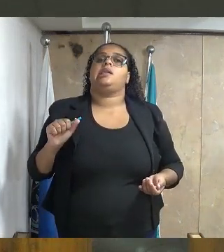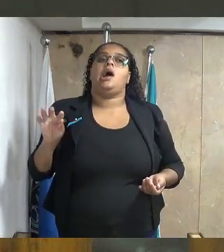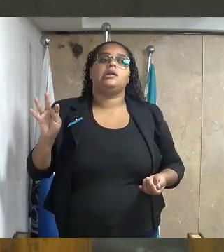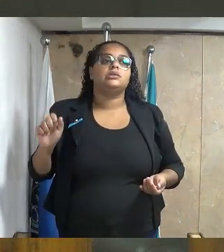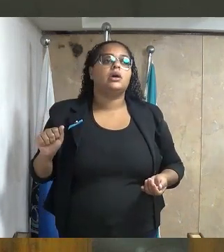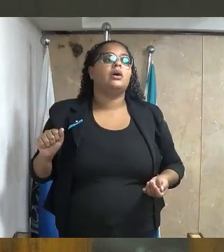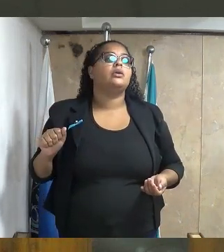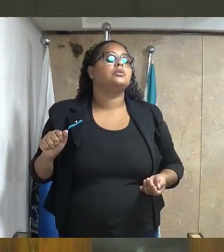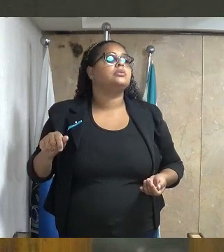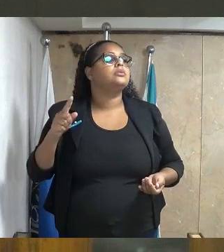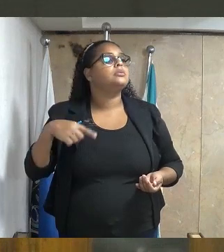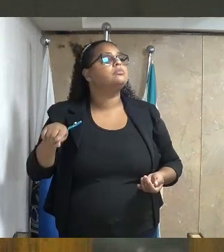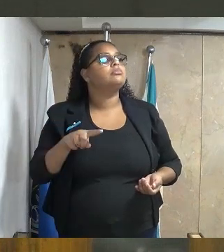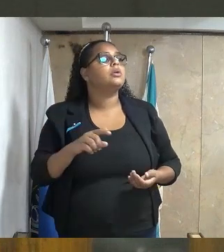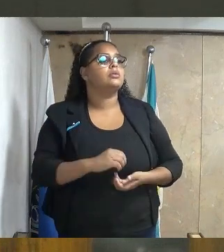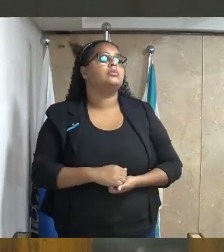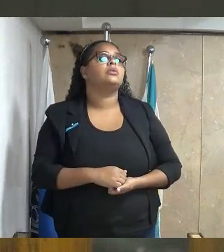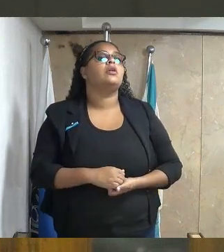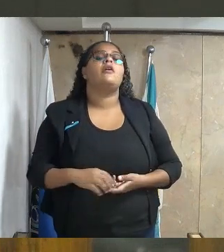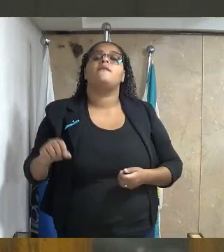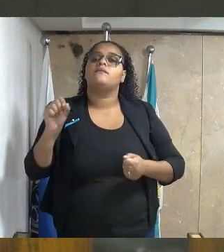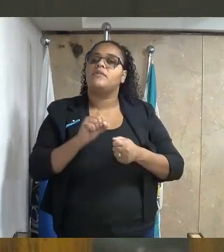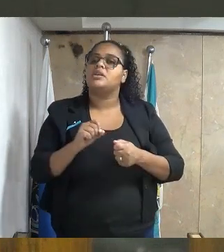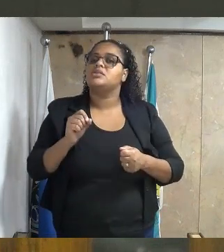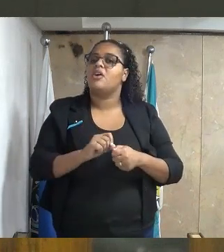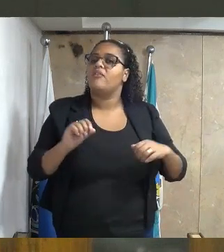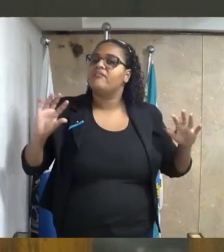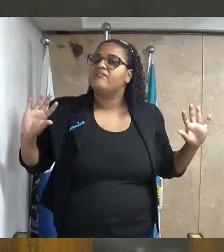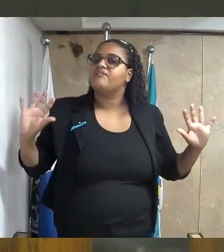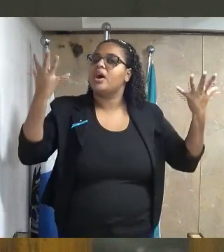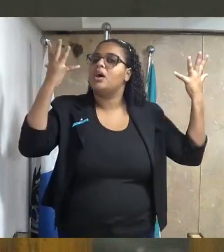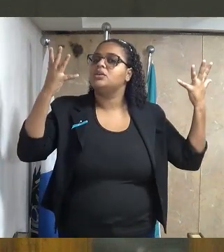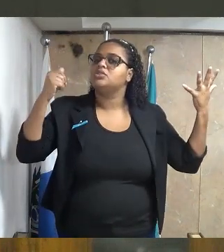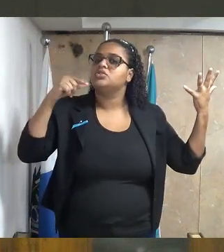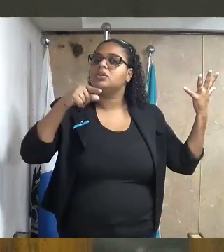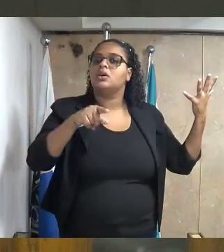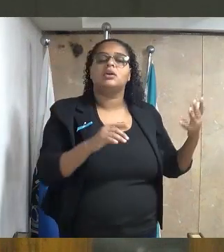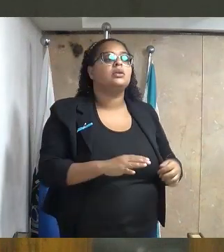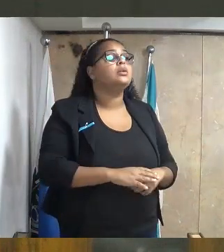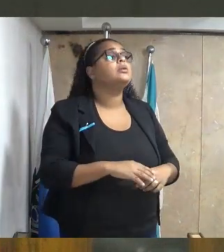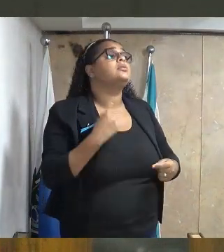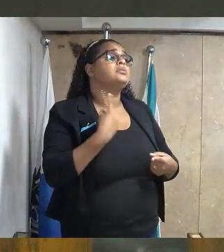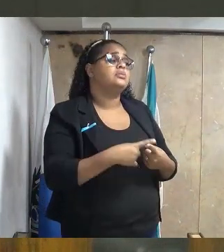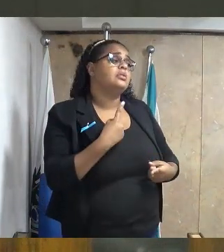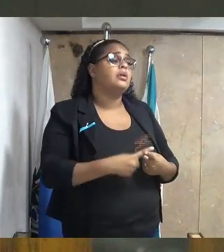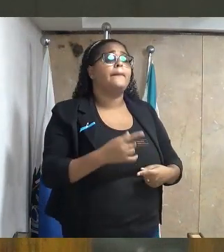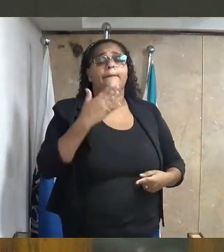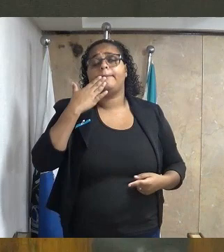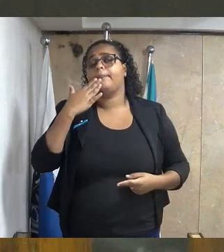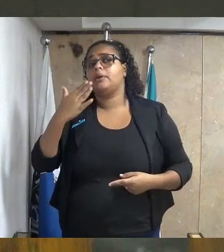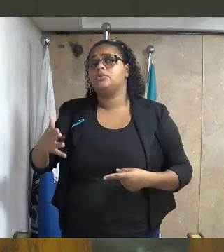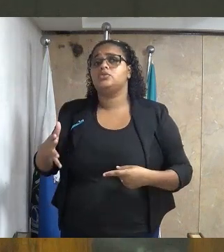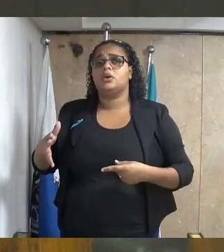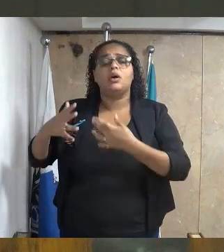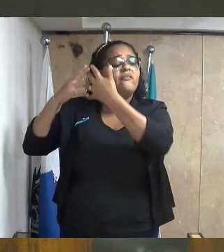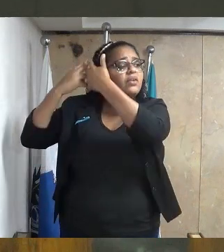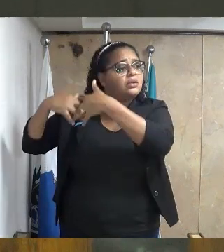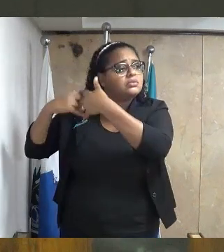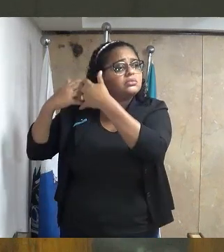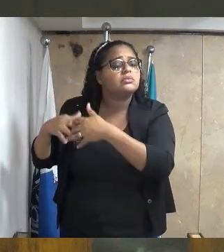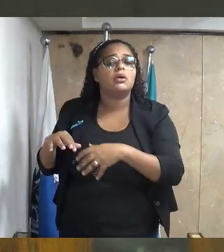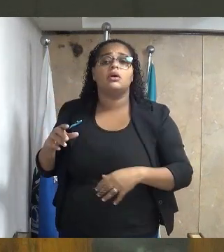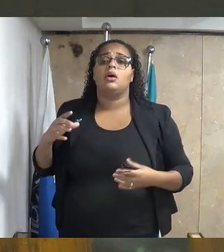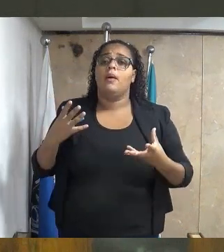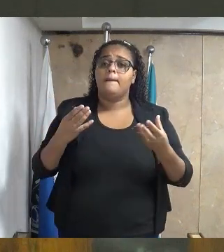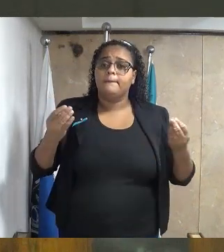se comemorar, de fazer festa, e sim pedir a reflexão às autoridades, que ainda